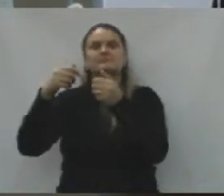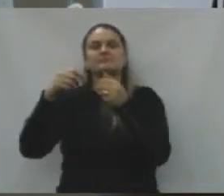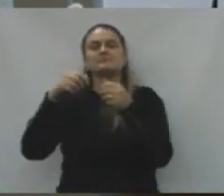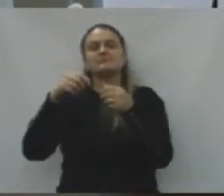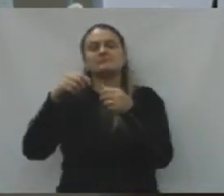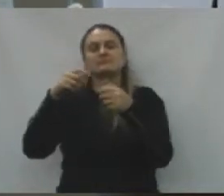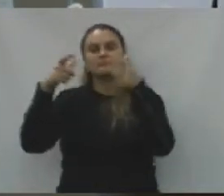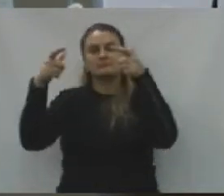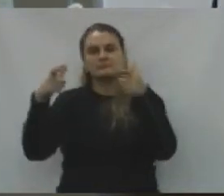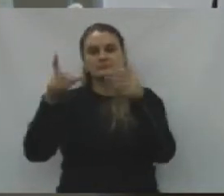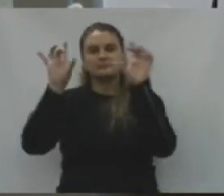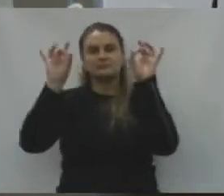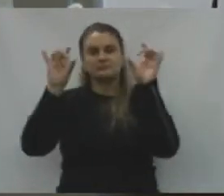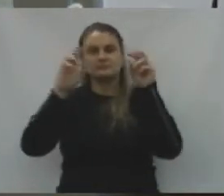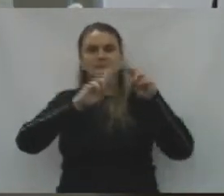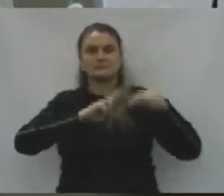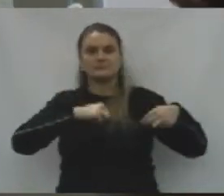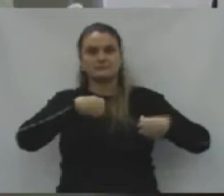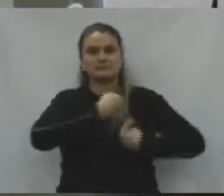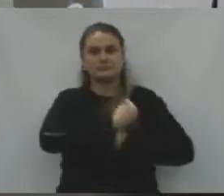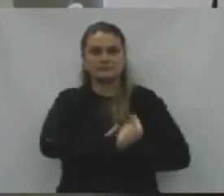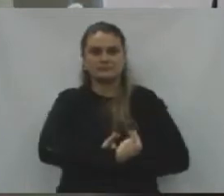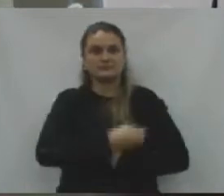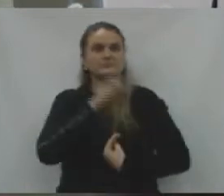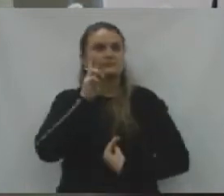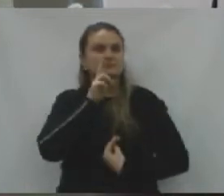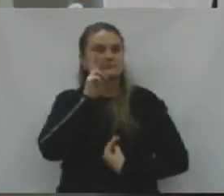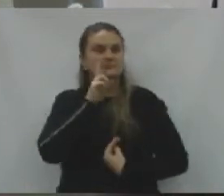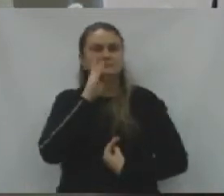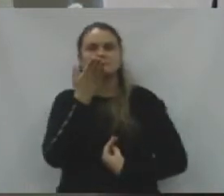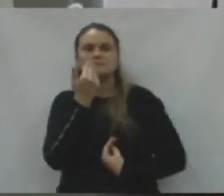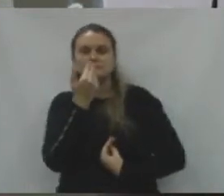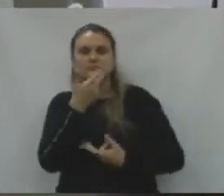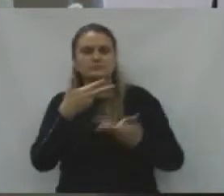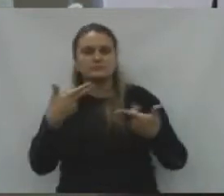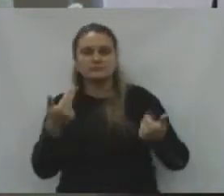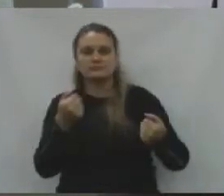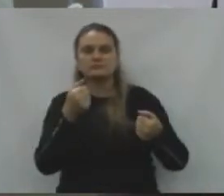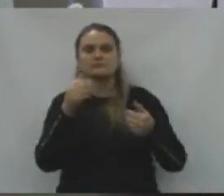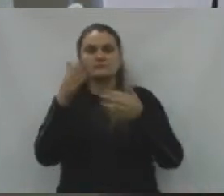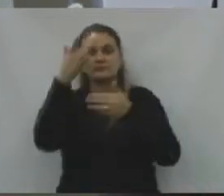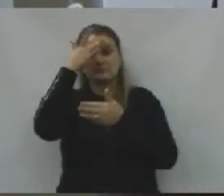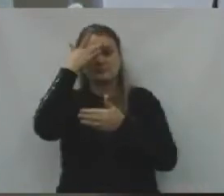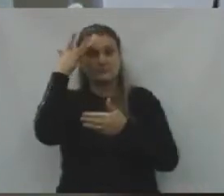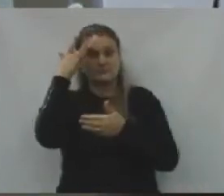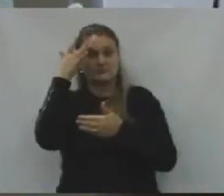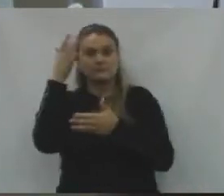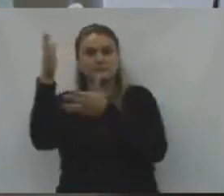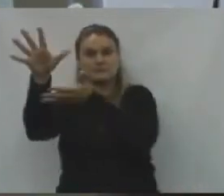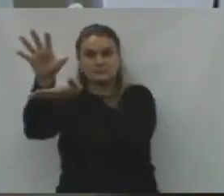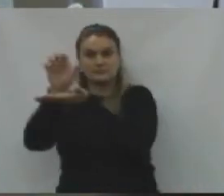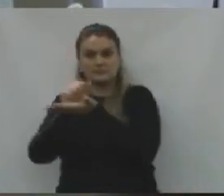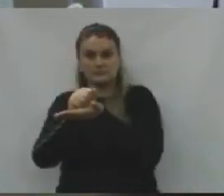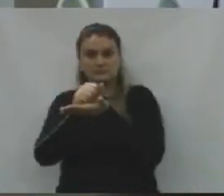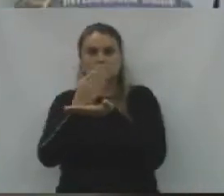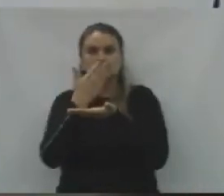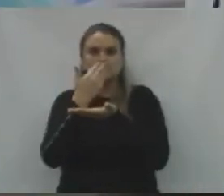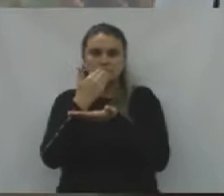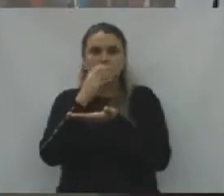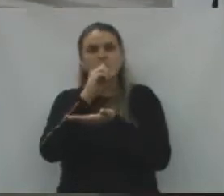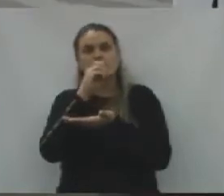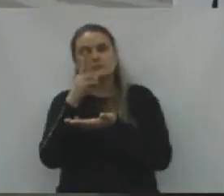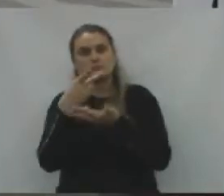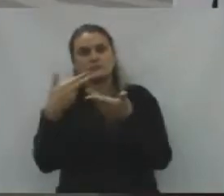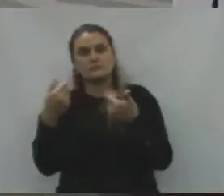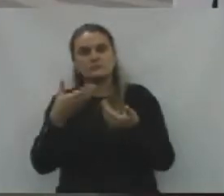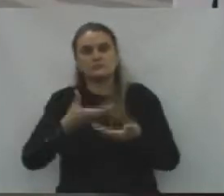Feminina de Combate ao Câncer. Água de coco, alimentos que são sempre destinados. Todas essas nossas ações, os nossos eventos, sempre